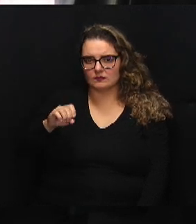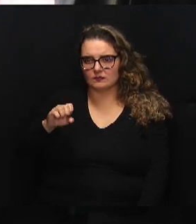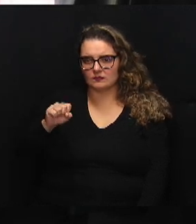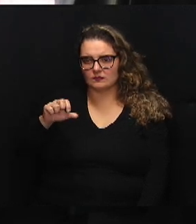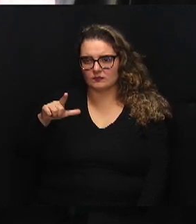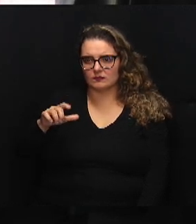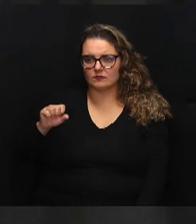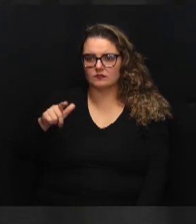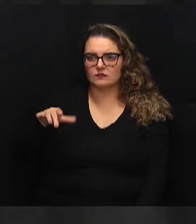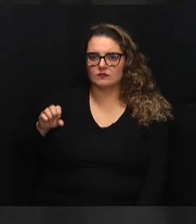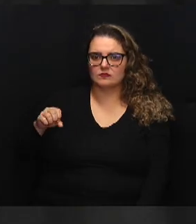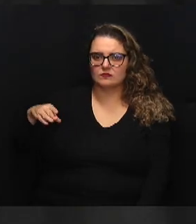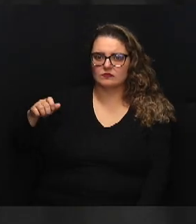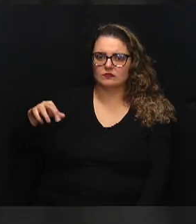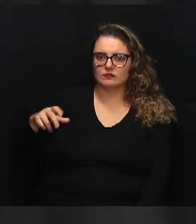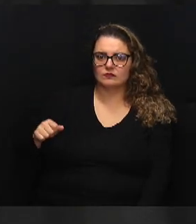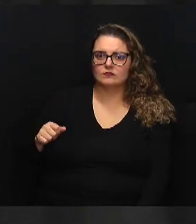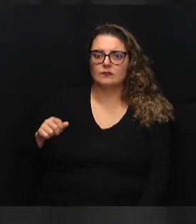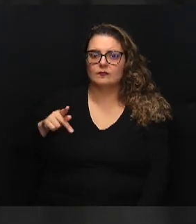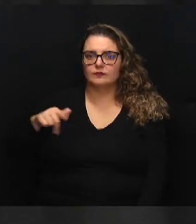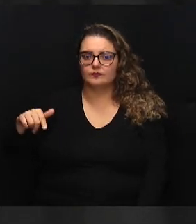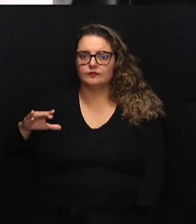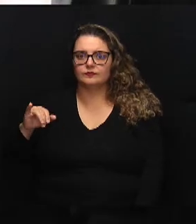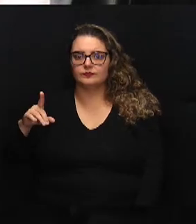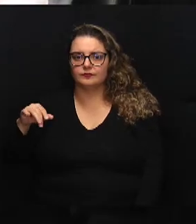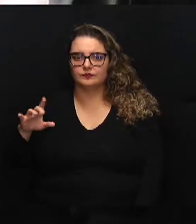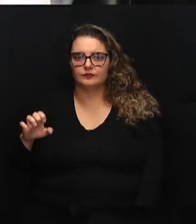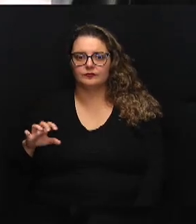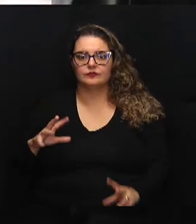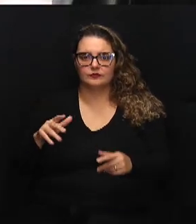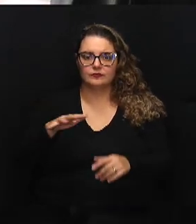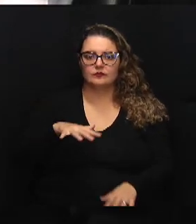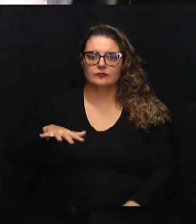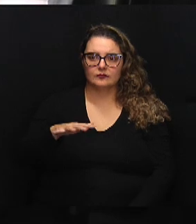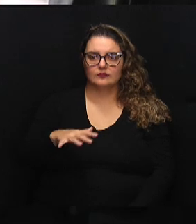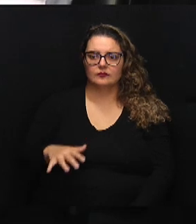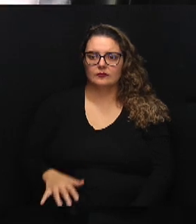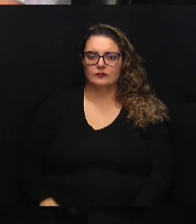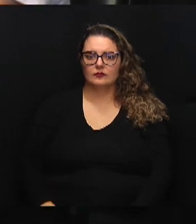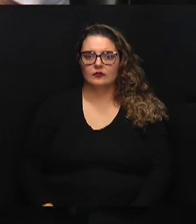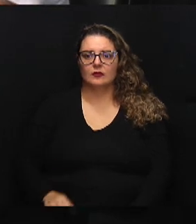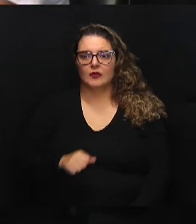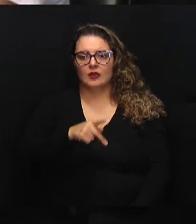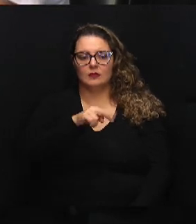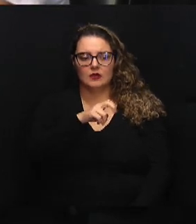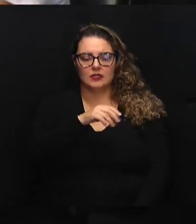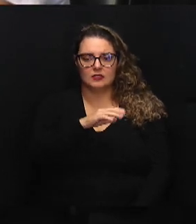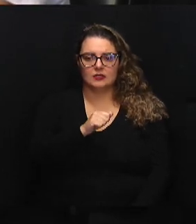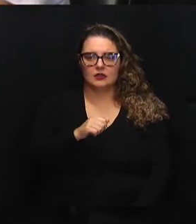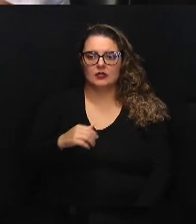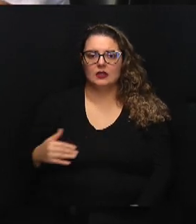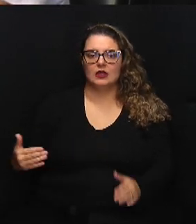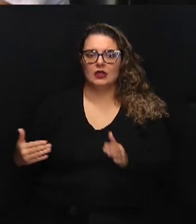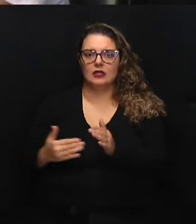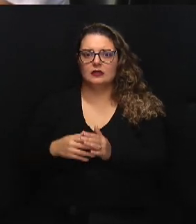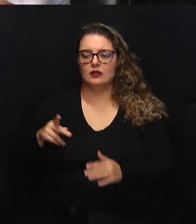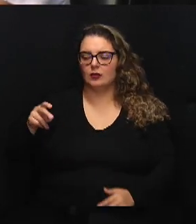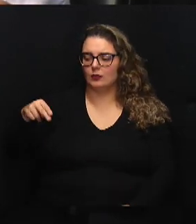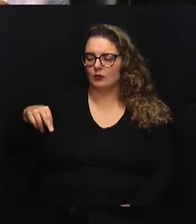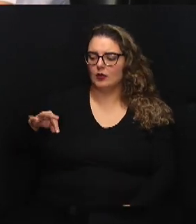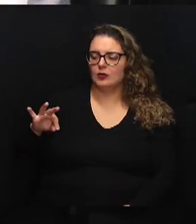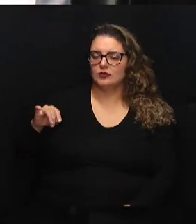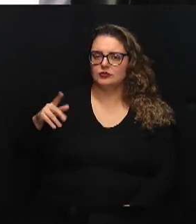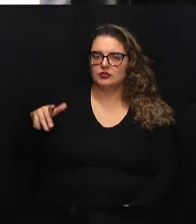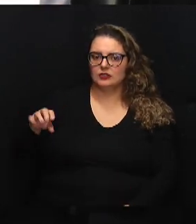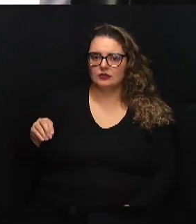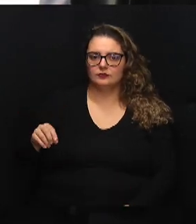São Martim e Parque Cidade. É tudo Aparecida. Tem, até o Pontilhão é tudo Nova Aparecida. Isso